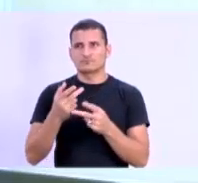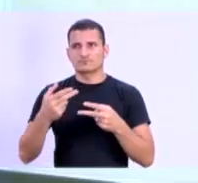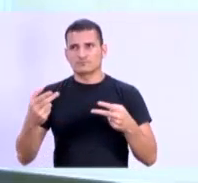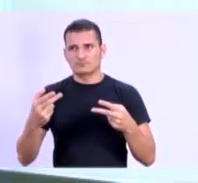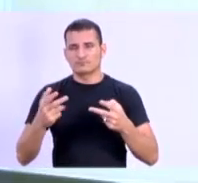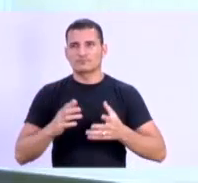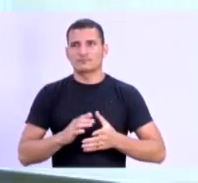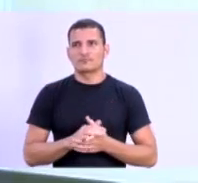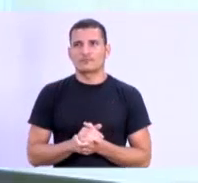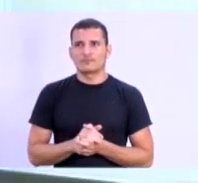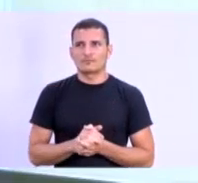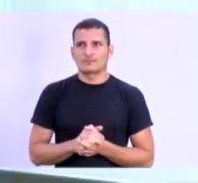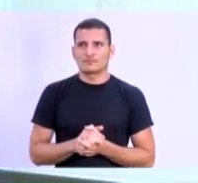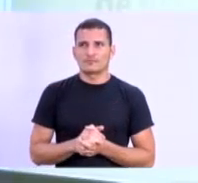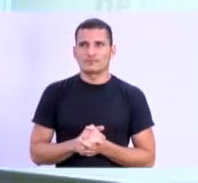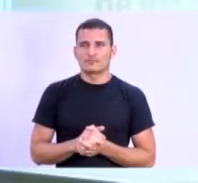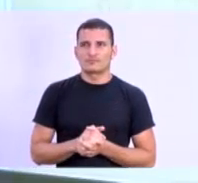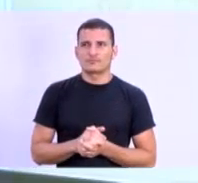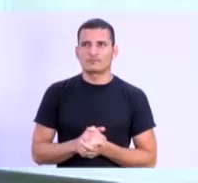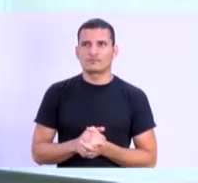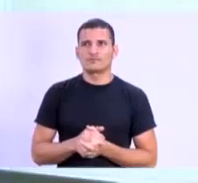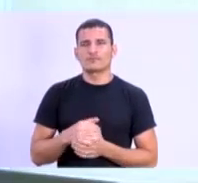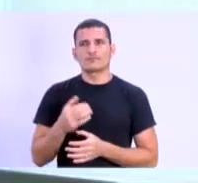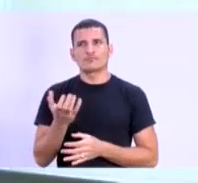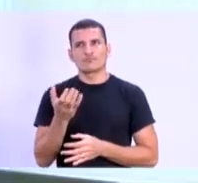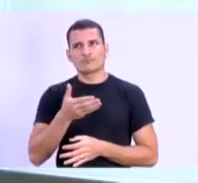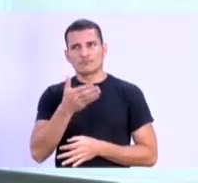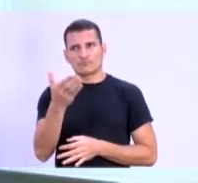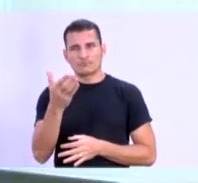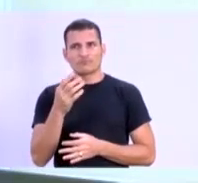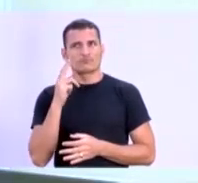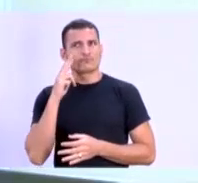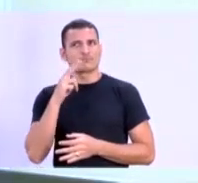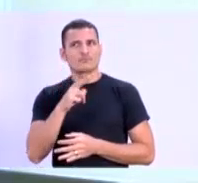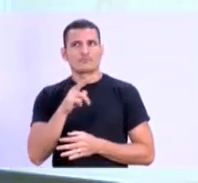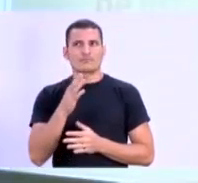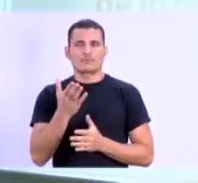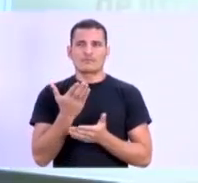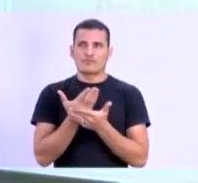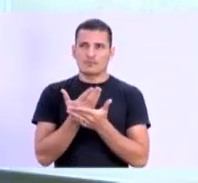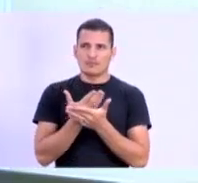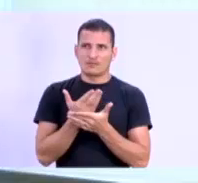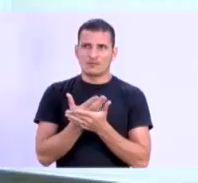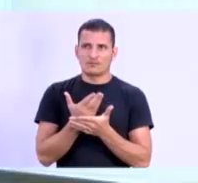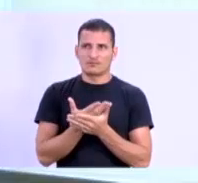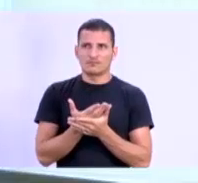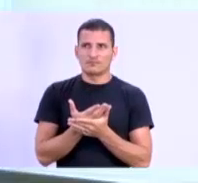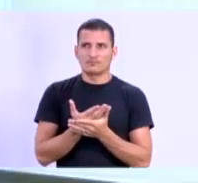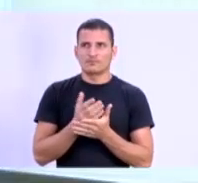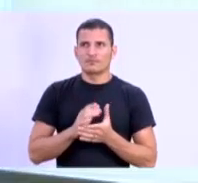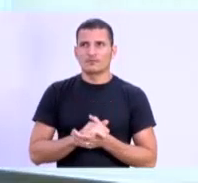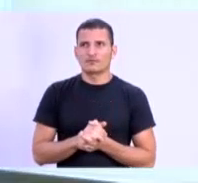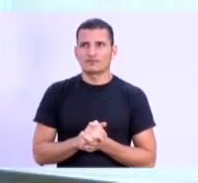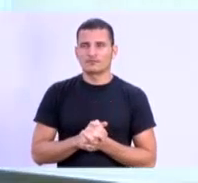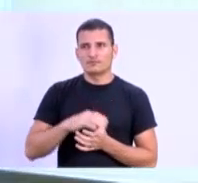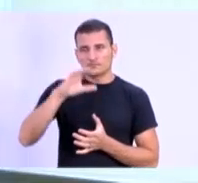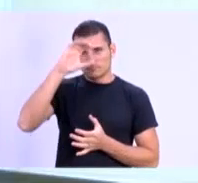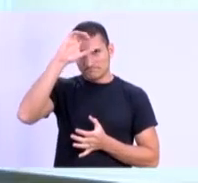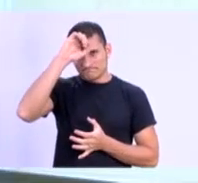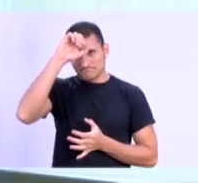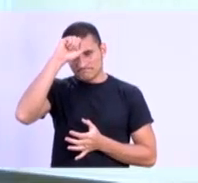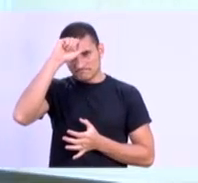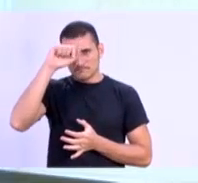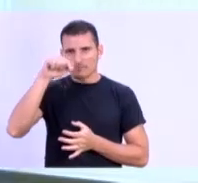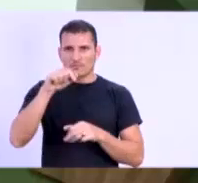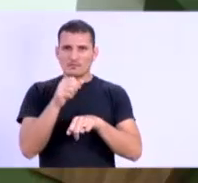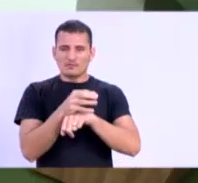única vez. Espero que vocês tenham assistido as últimas aulas e tenham pelo menos aprendido alguma coisa nessa disciplina de programação